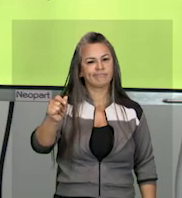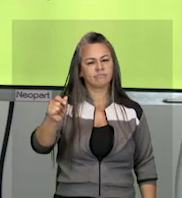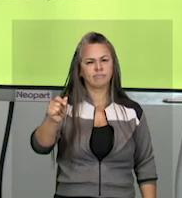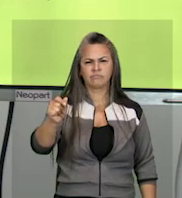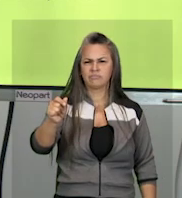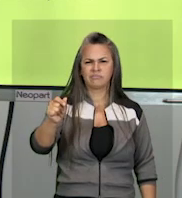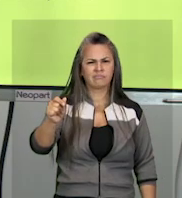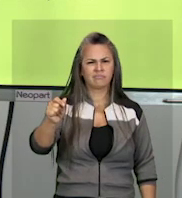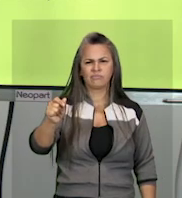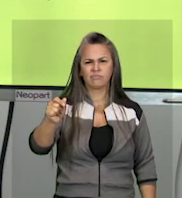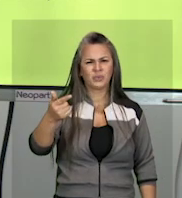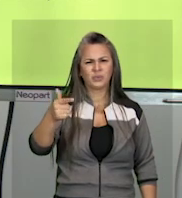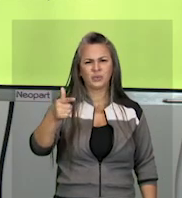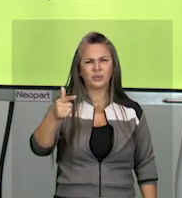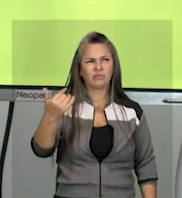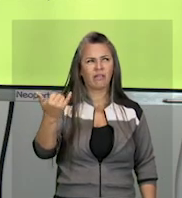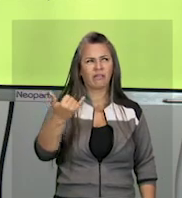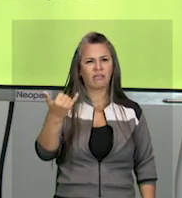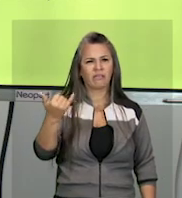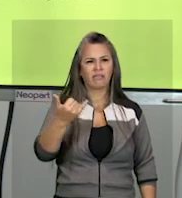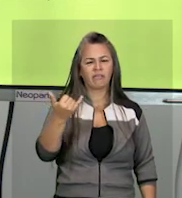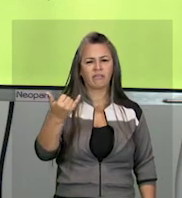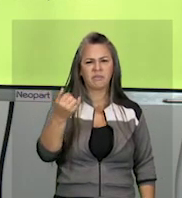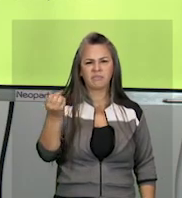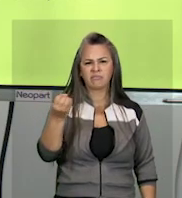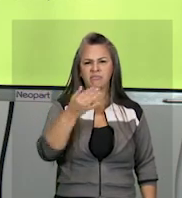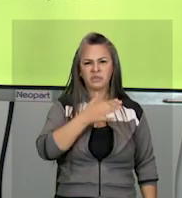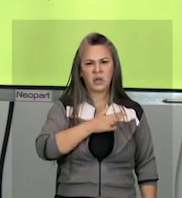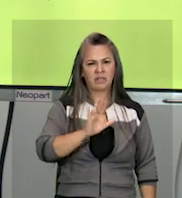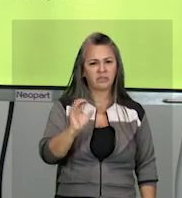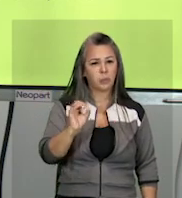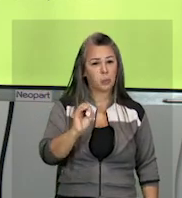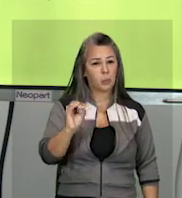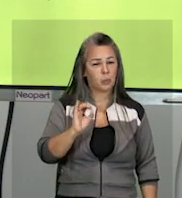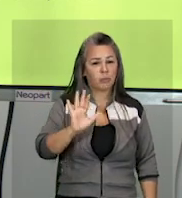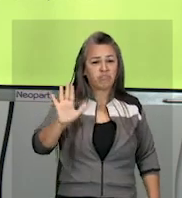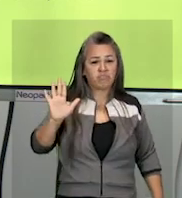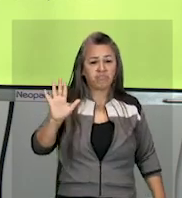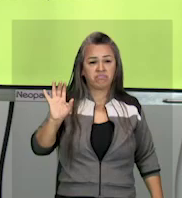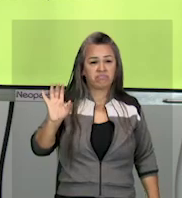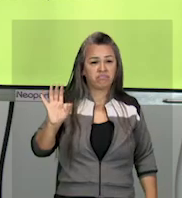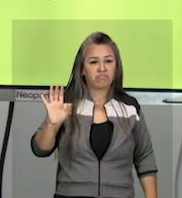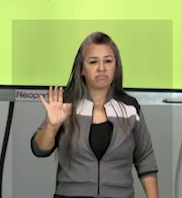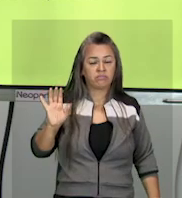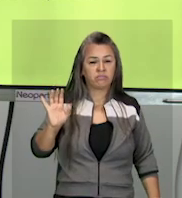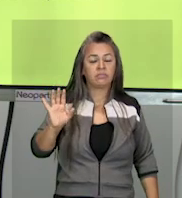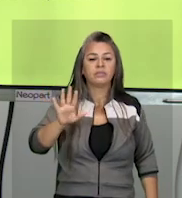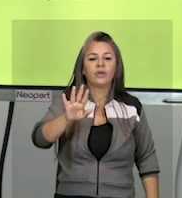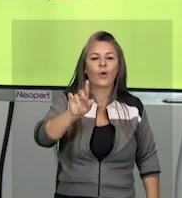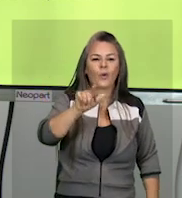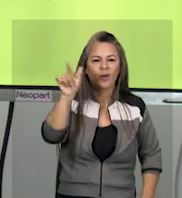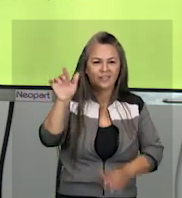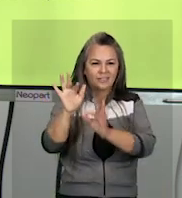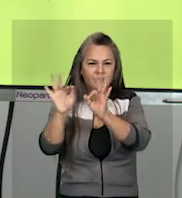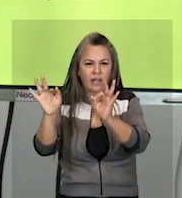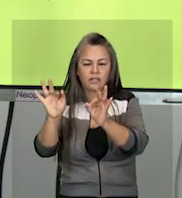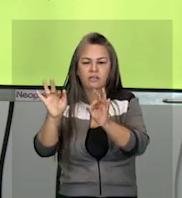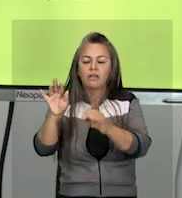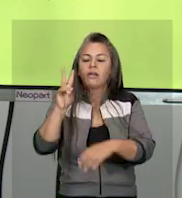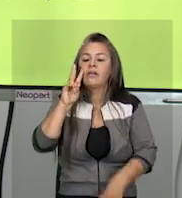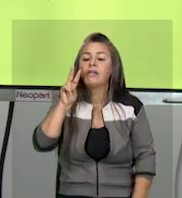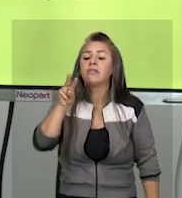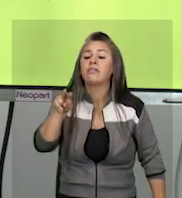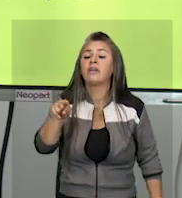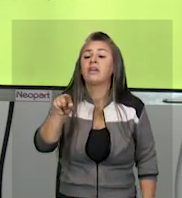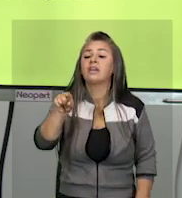sentido novo para aquilo ali. E nem querendo dizer mais nada além disso, né? Veja se falta alguma coisa. Veja o